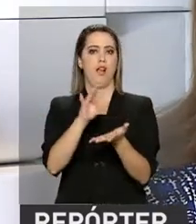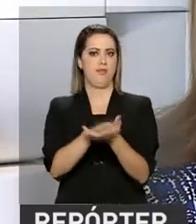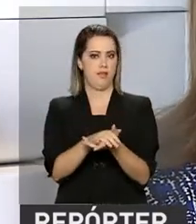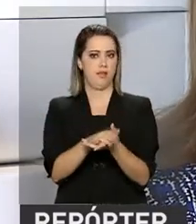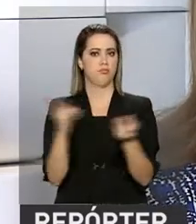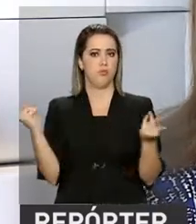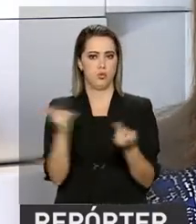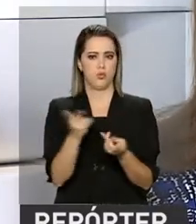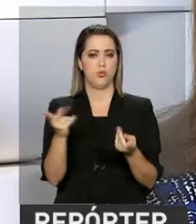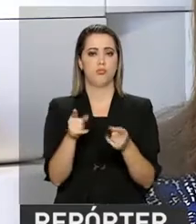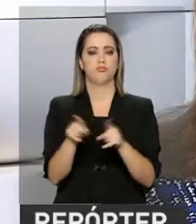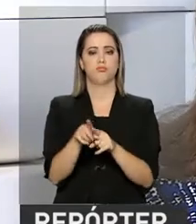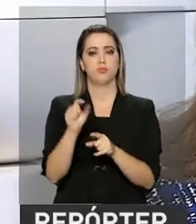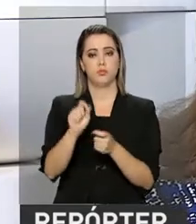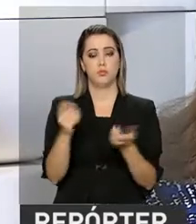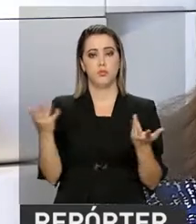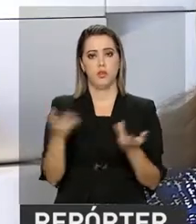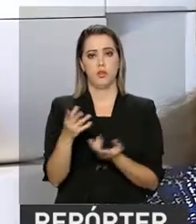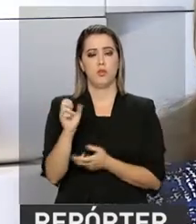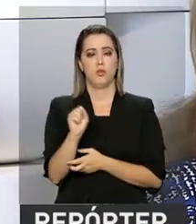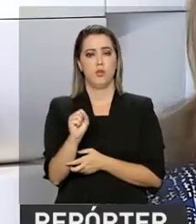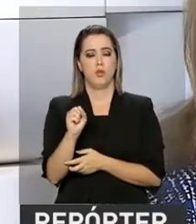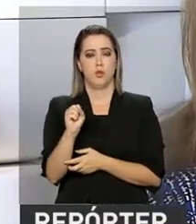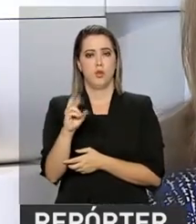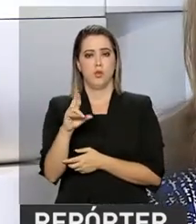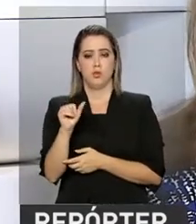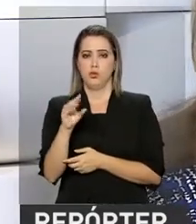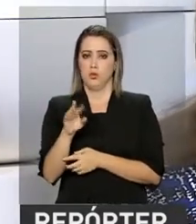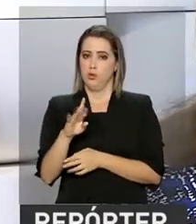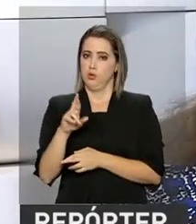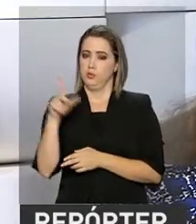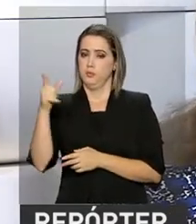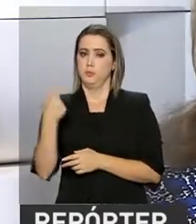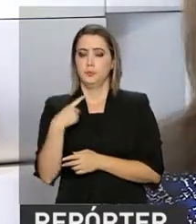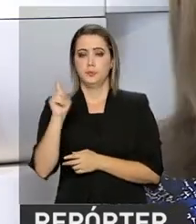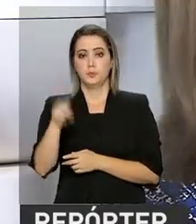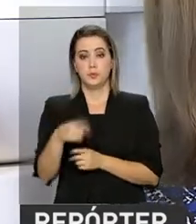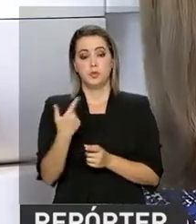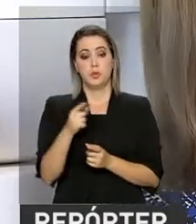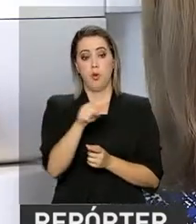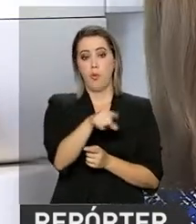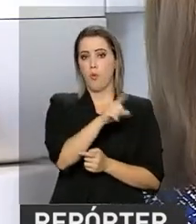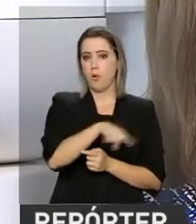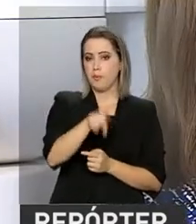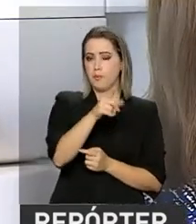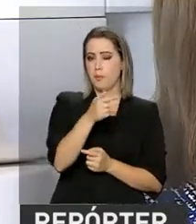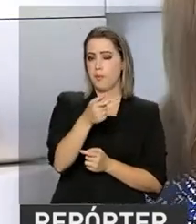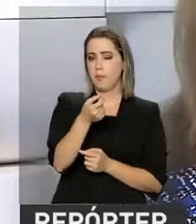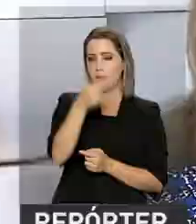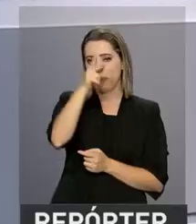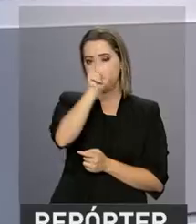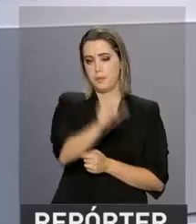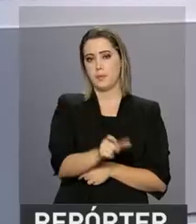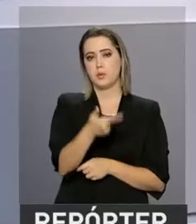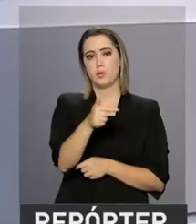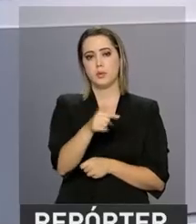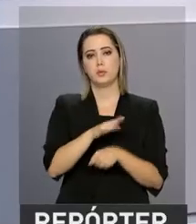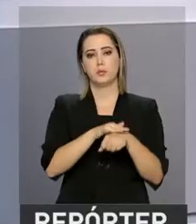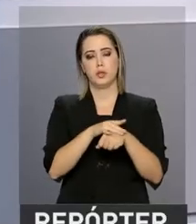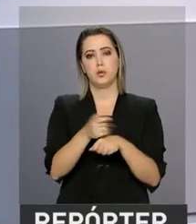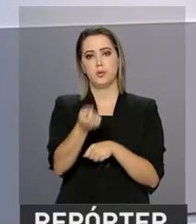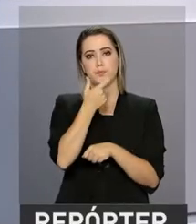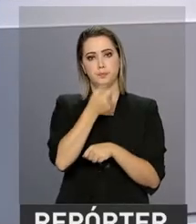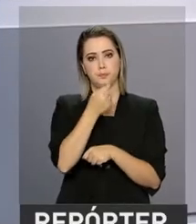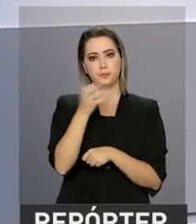chama mais comumente sobre diferentes então o uso da prep pela pessoa que está negativo o